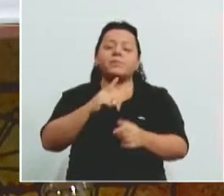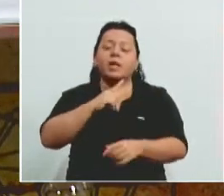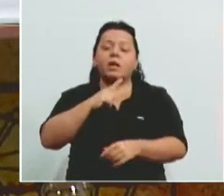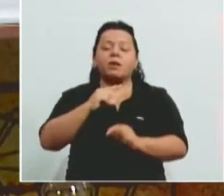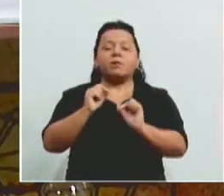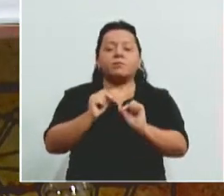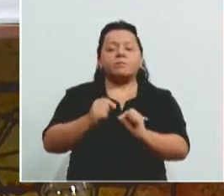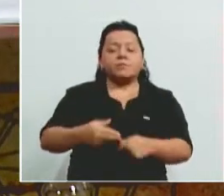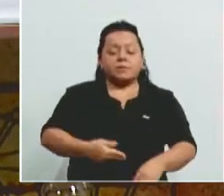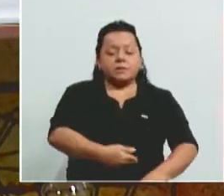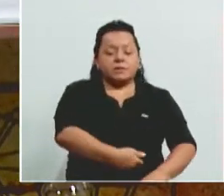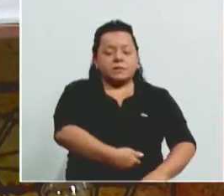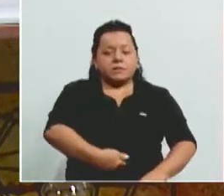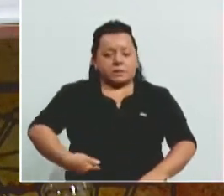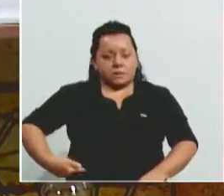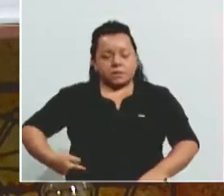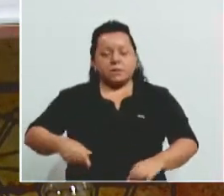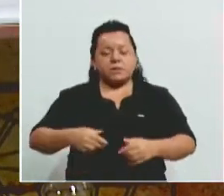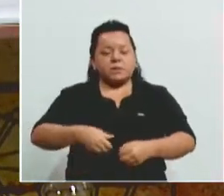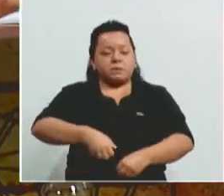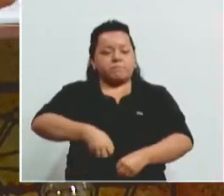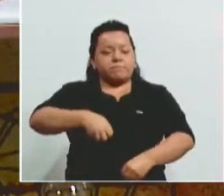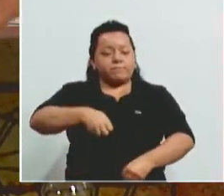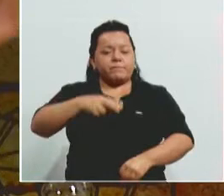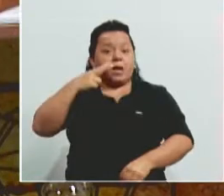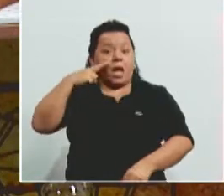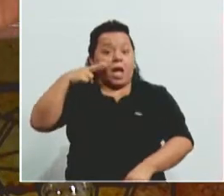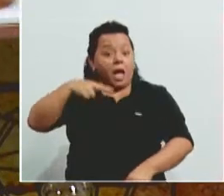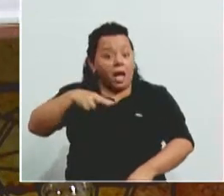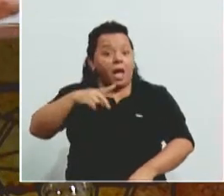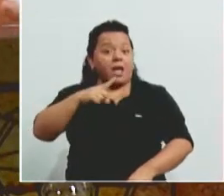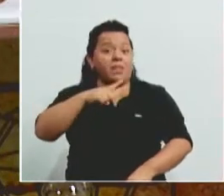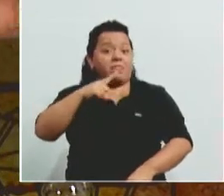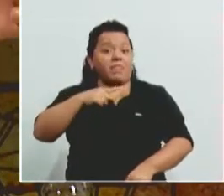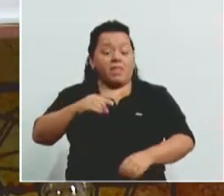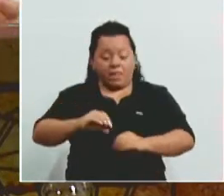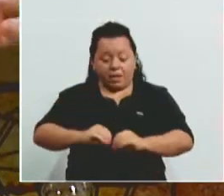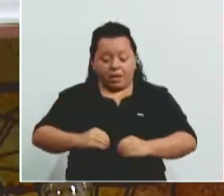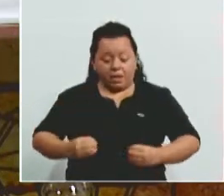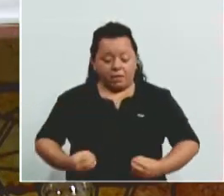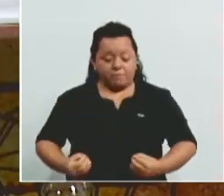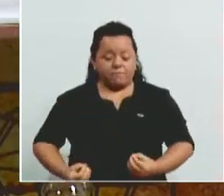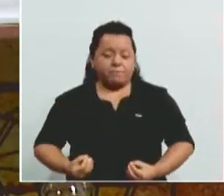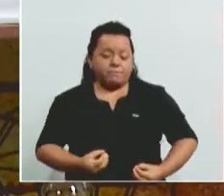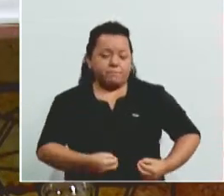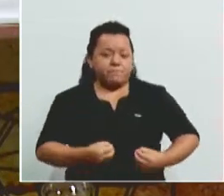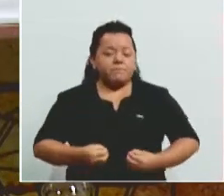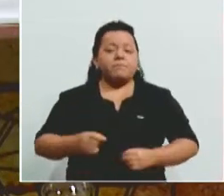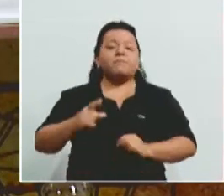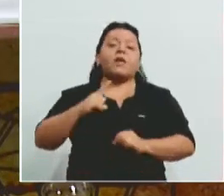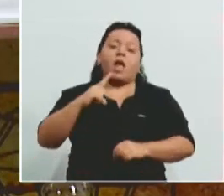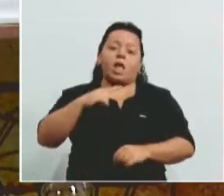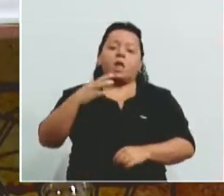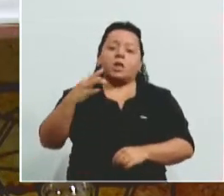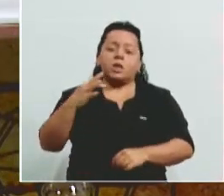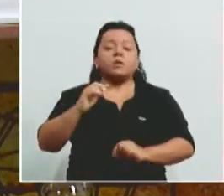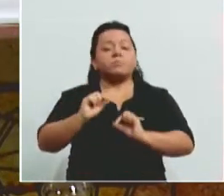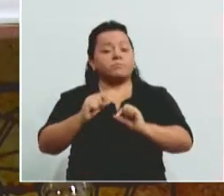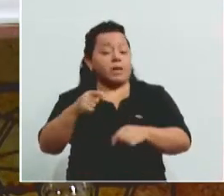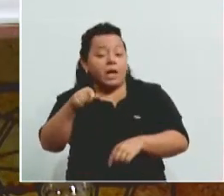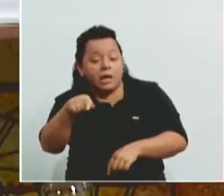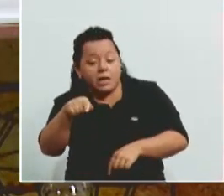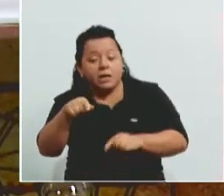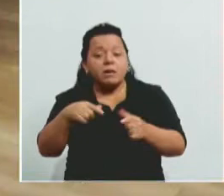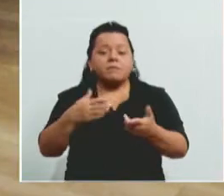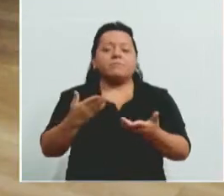cesariana, que vê lá, que a gente abre a barriguinha e vê lá, olha, tem foco de endometriose aqui. Então, assim, tem